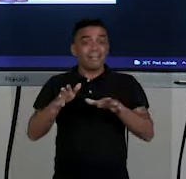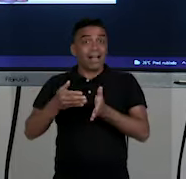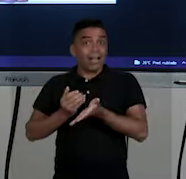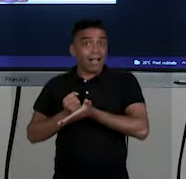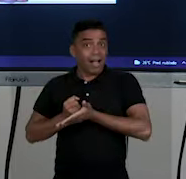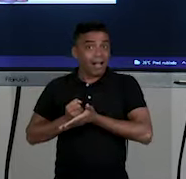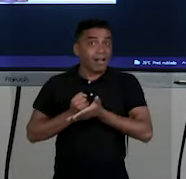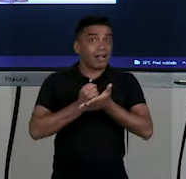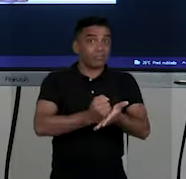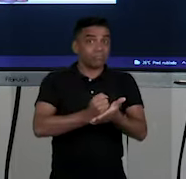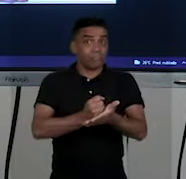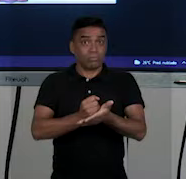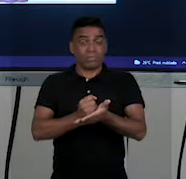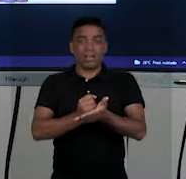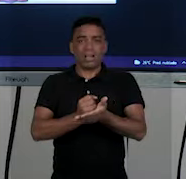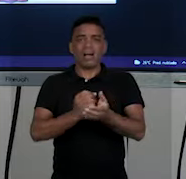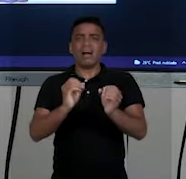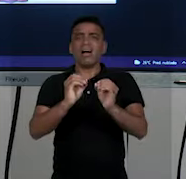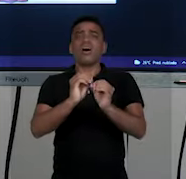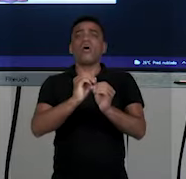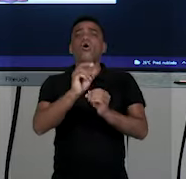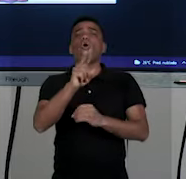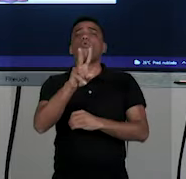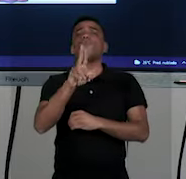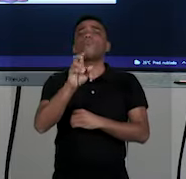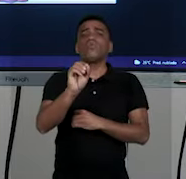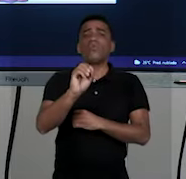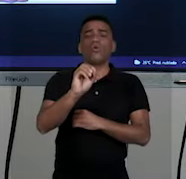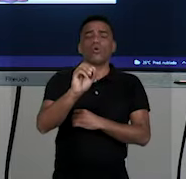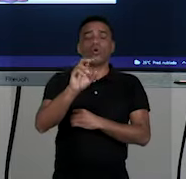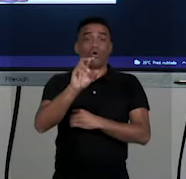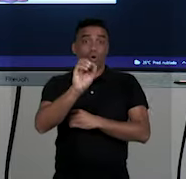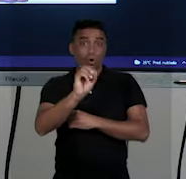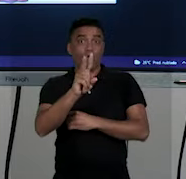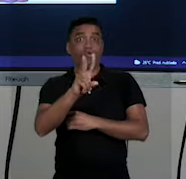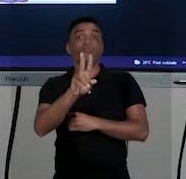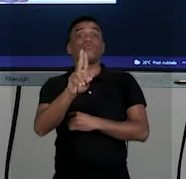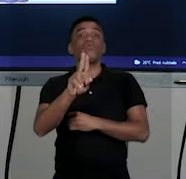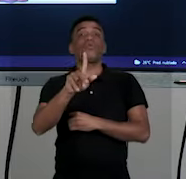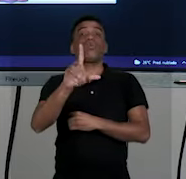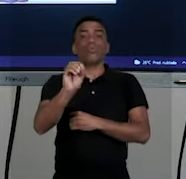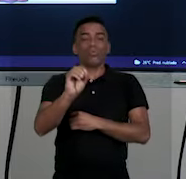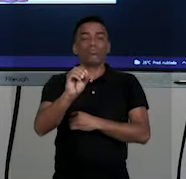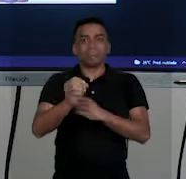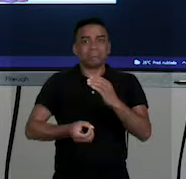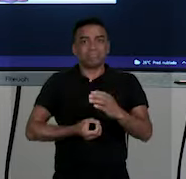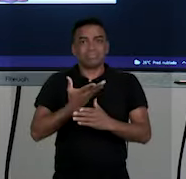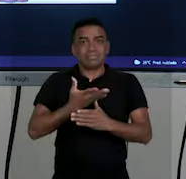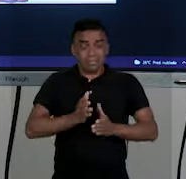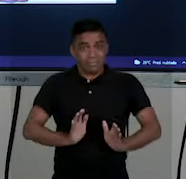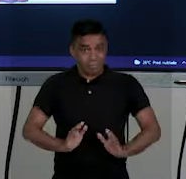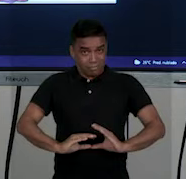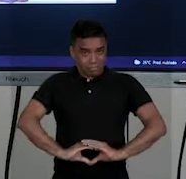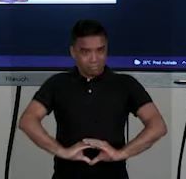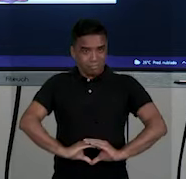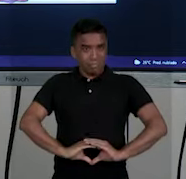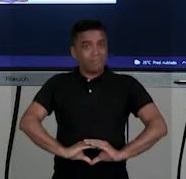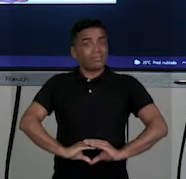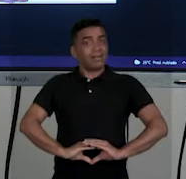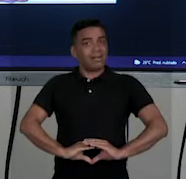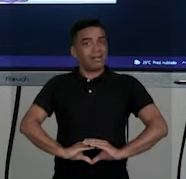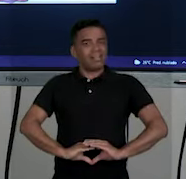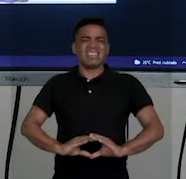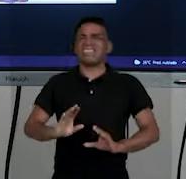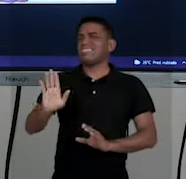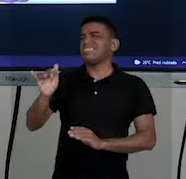o embrião, né? Após a fecundação, a gente já tem uma formação, início da formação de um embrião, vai ajudá-lo, perdão,